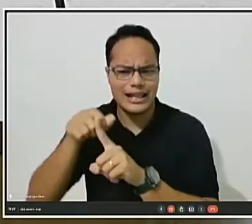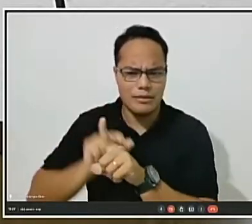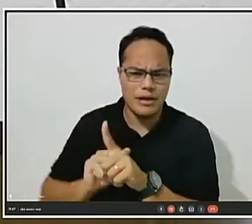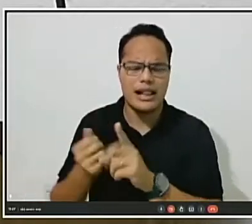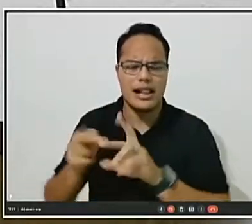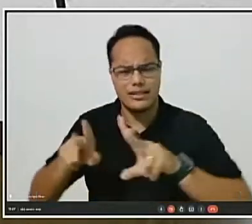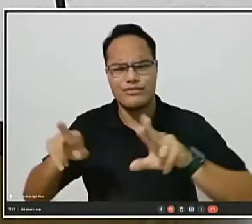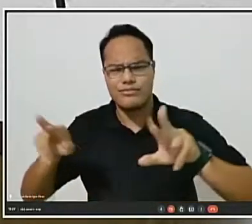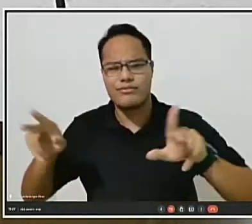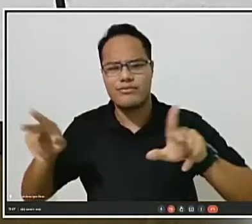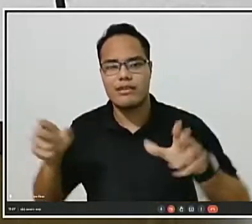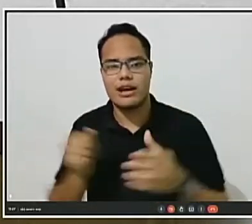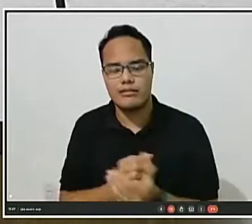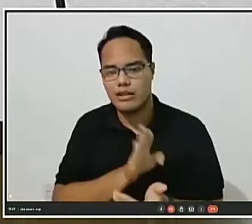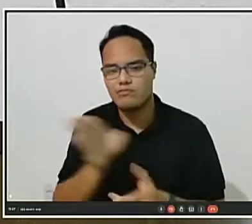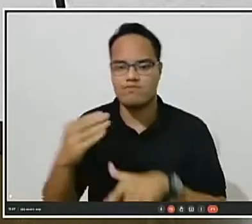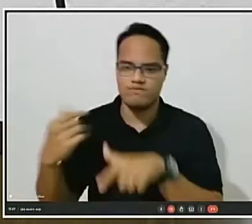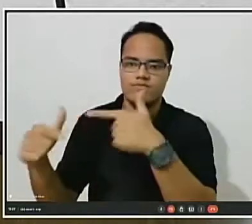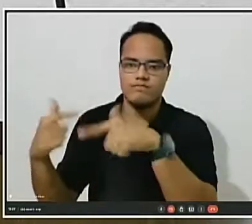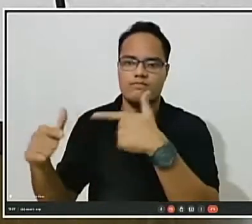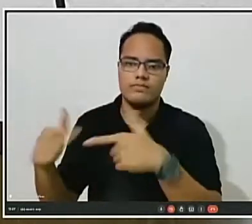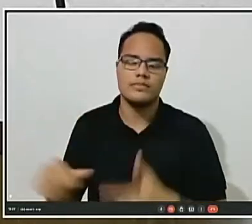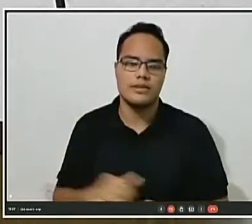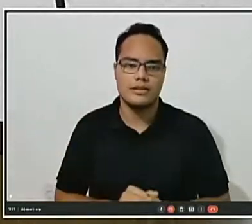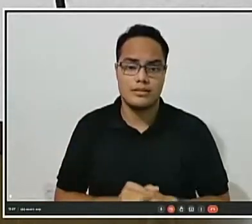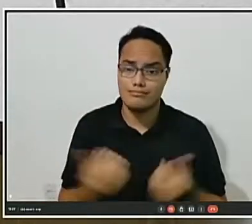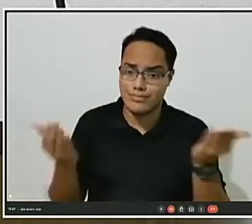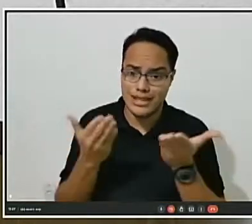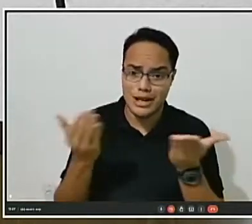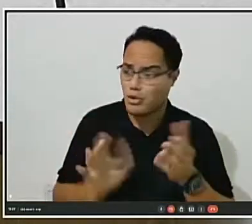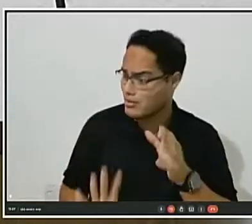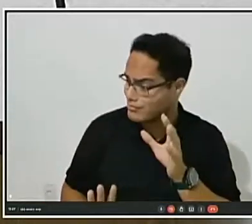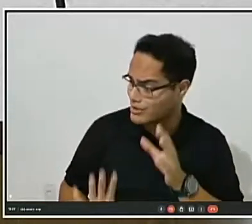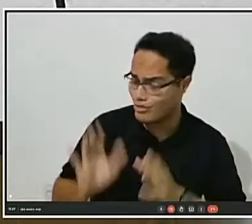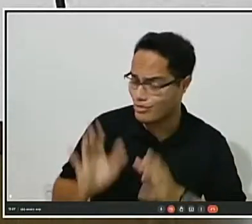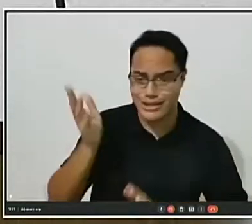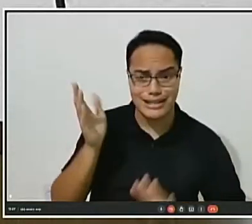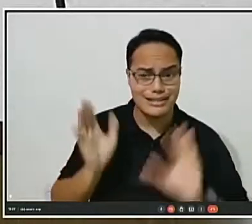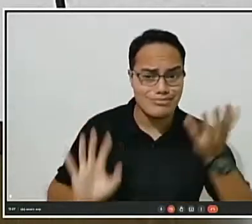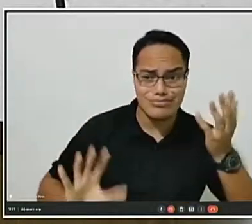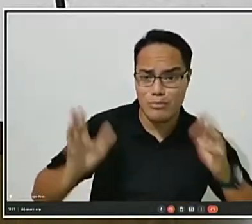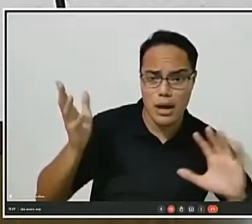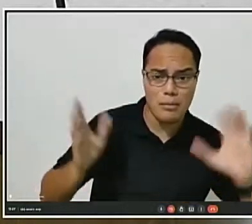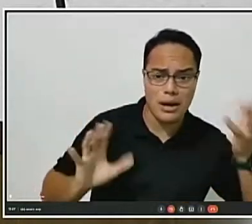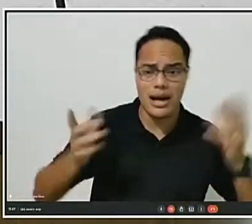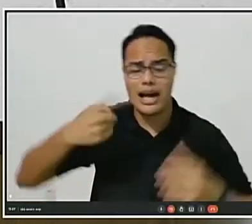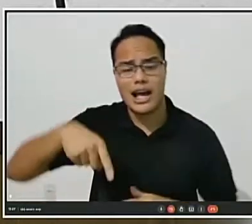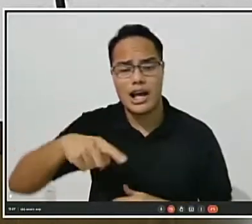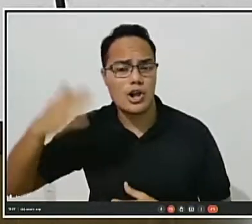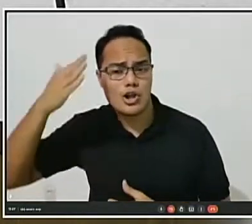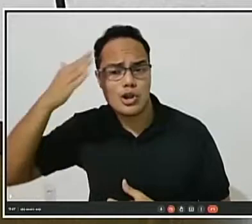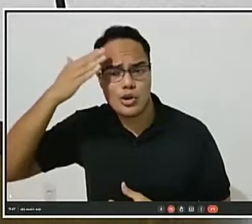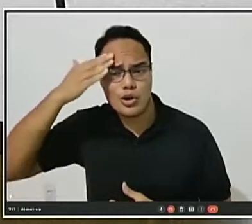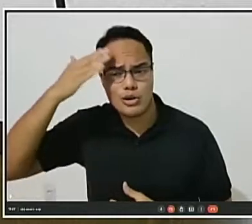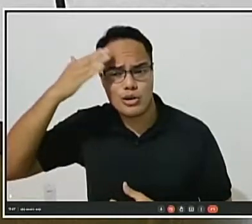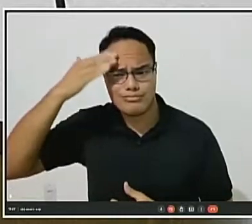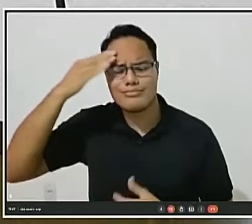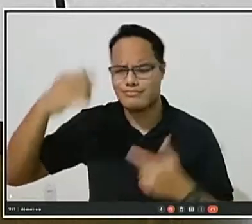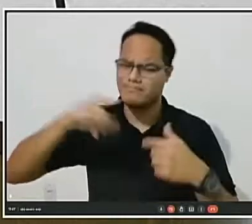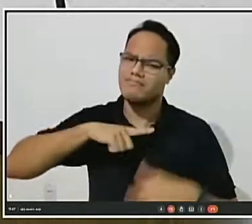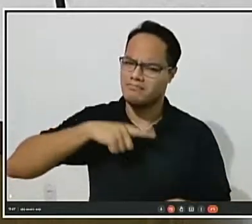Então são coisas que vem acontecendo aí, a gente sabe que é bastante serviço para